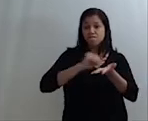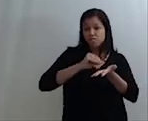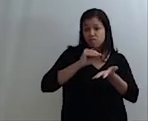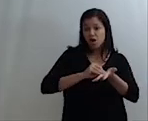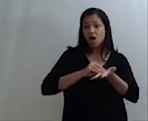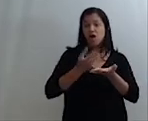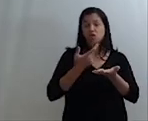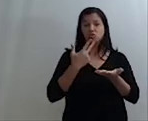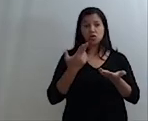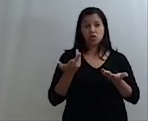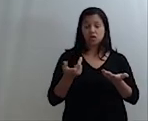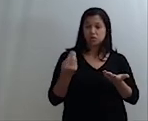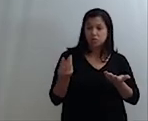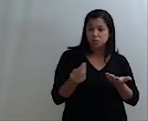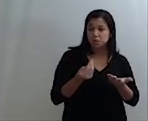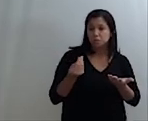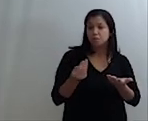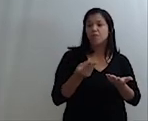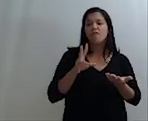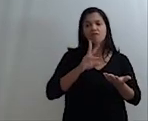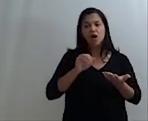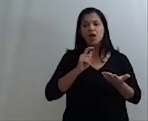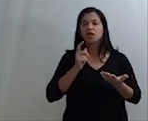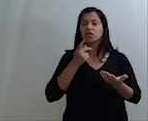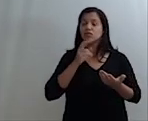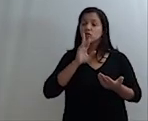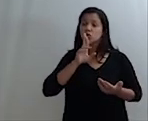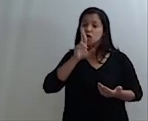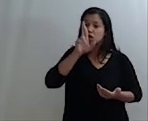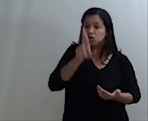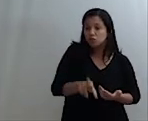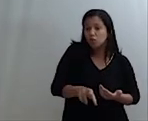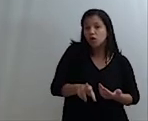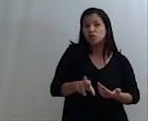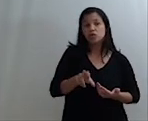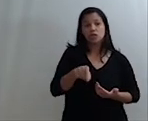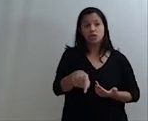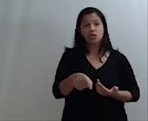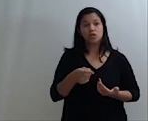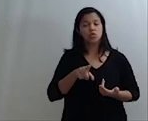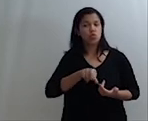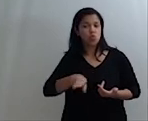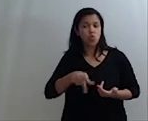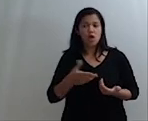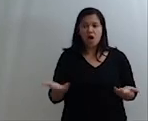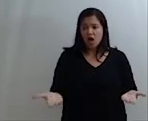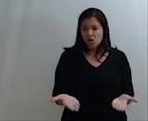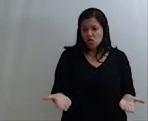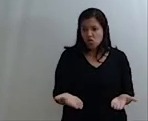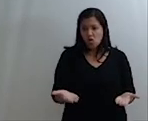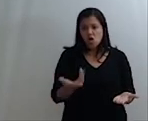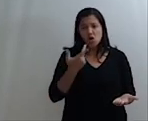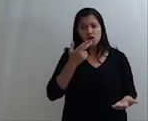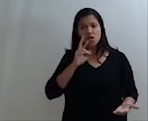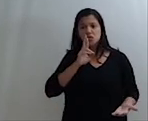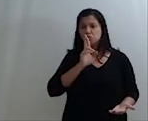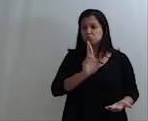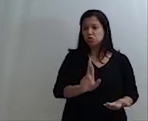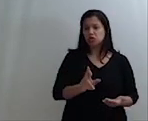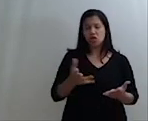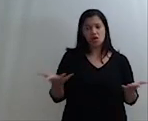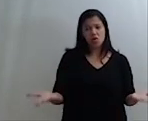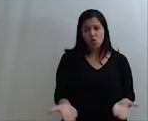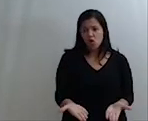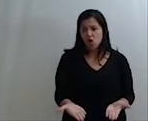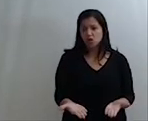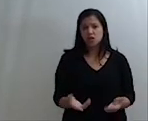já disse na sentença pelo juízo competente não é possível aqui chegasse à conclusão pretendida de